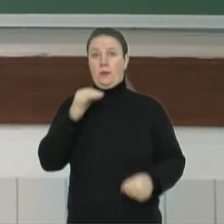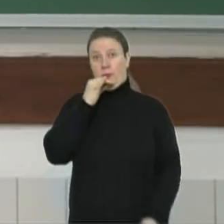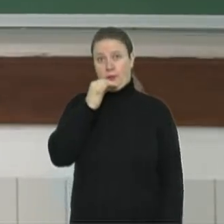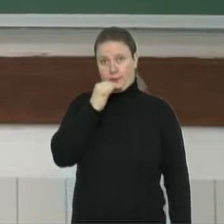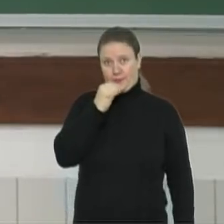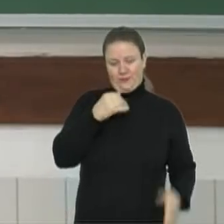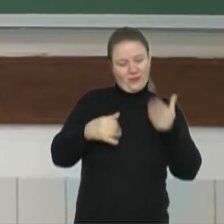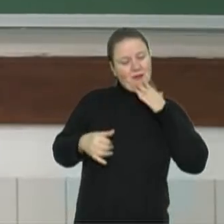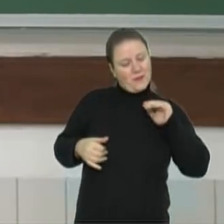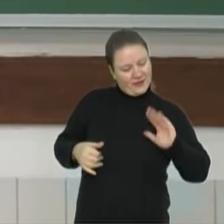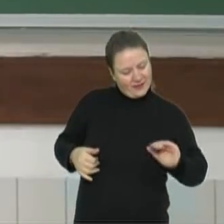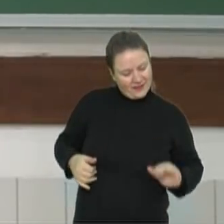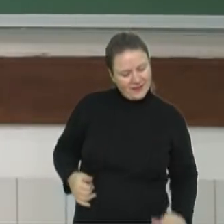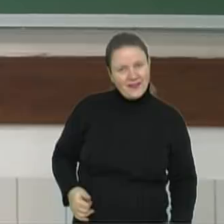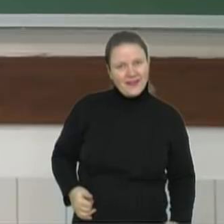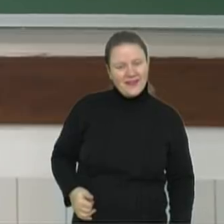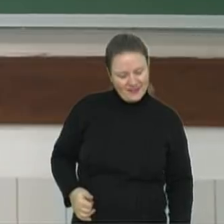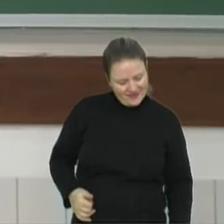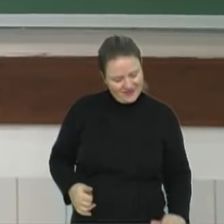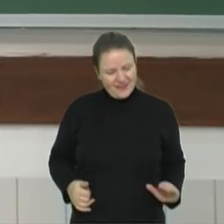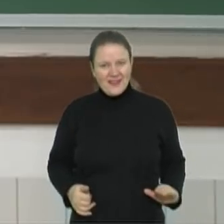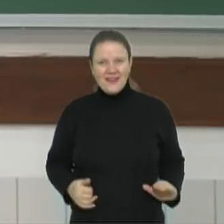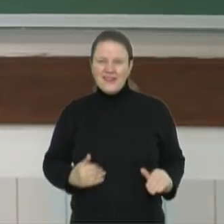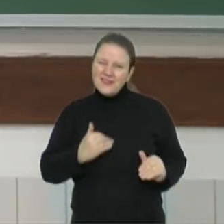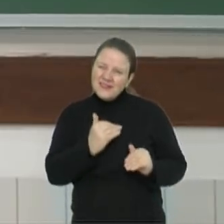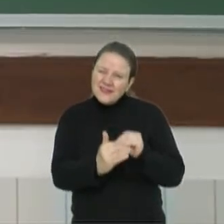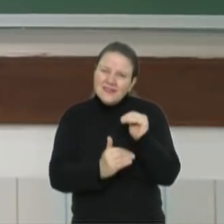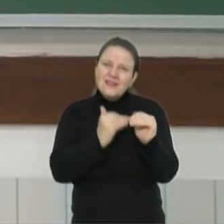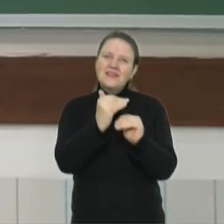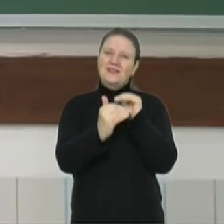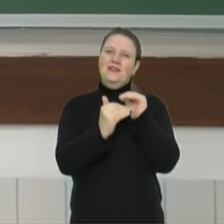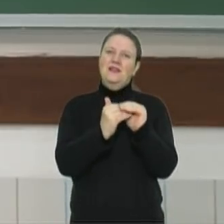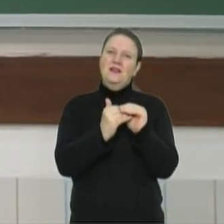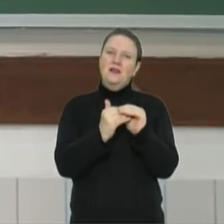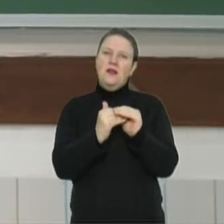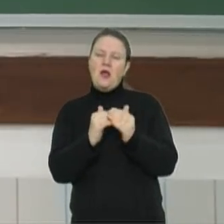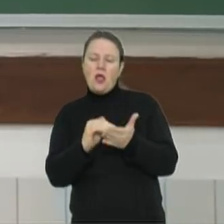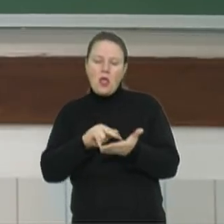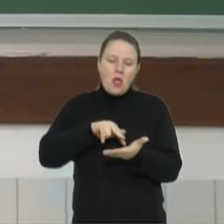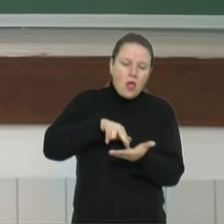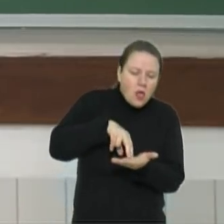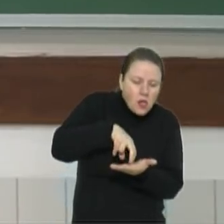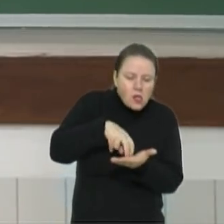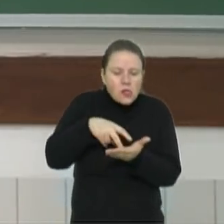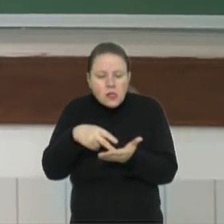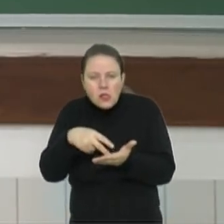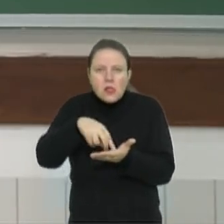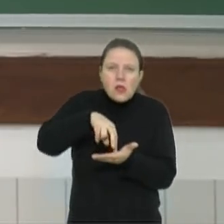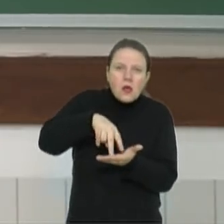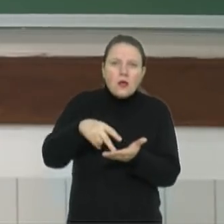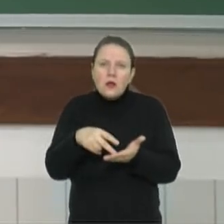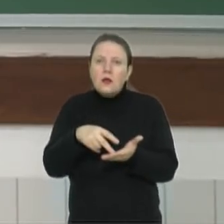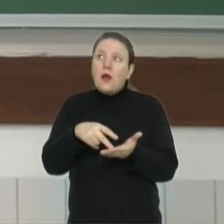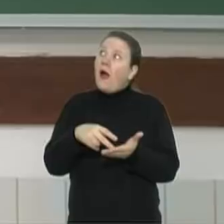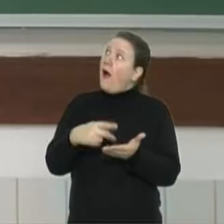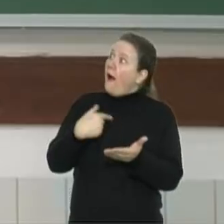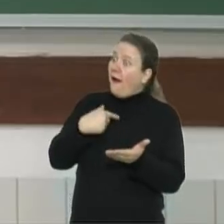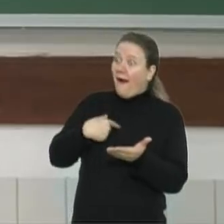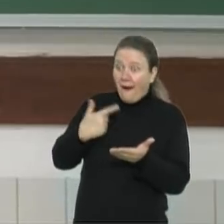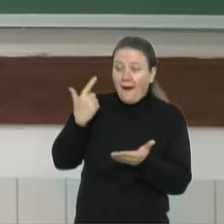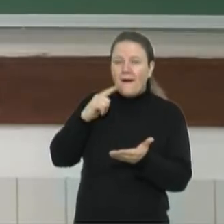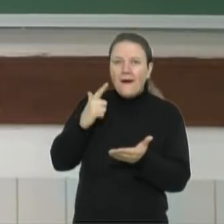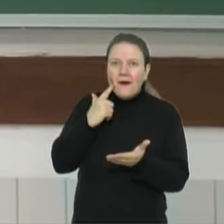né? Quando começa a se desenvolver, dá os primeiros passos, né? Então a criança se descobre como um ser existente e